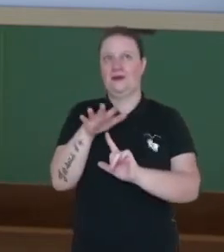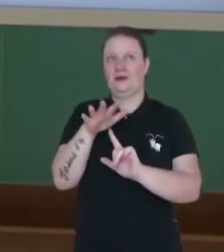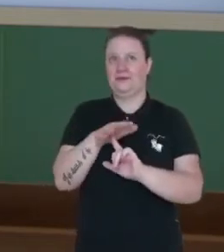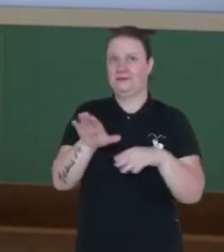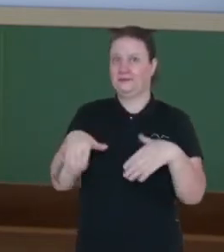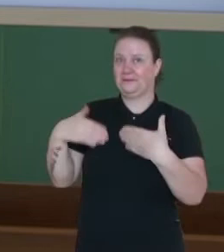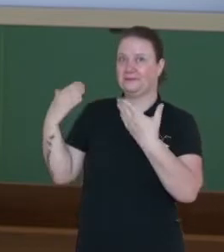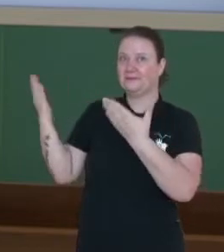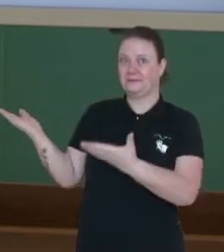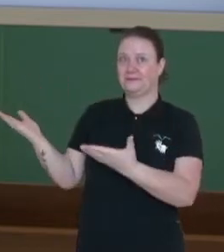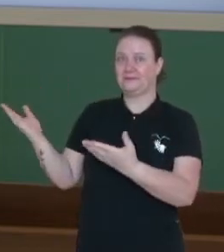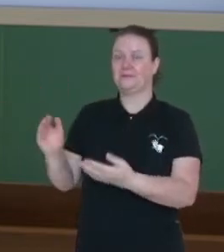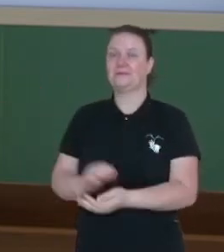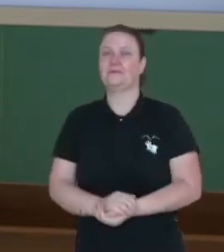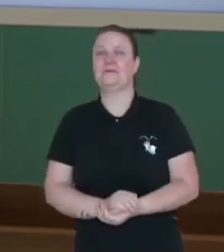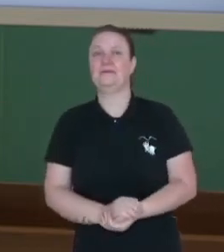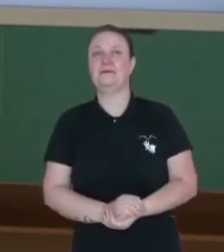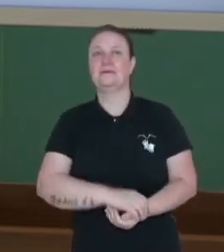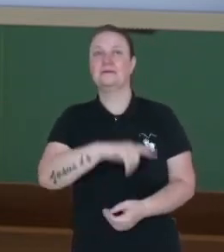né, o Paraná ele conta com